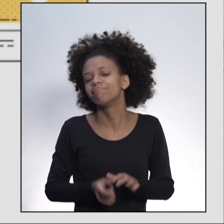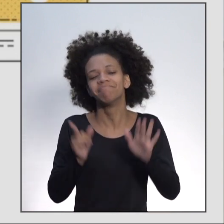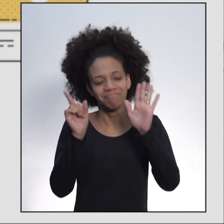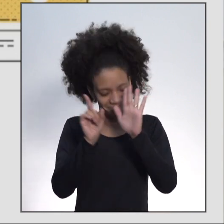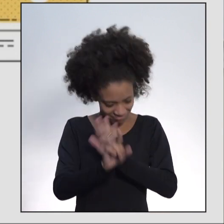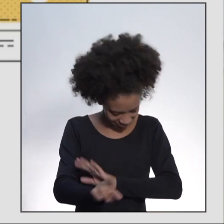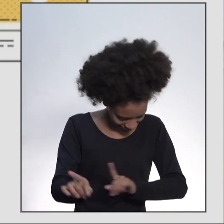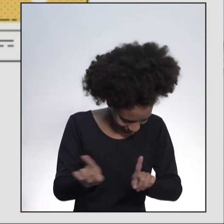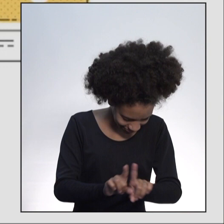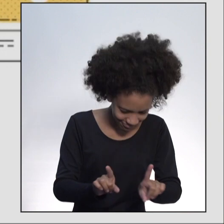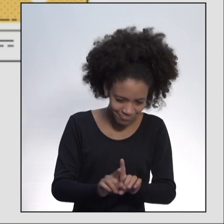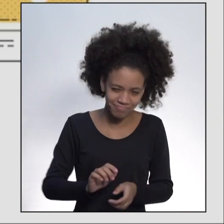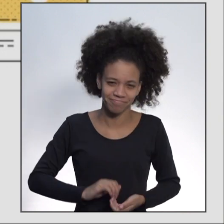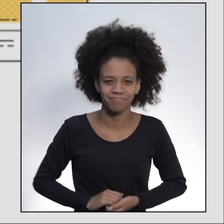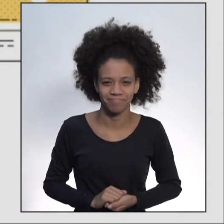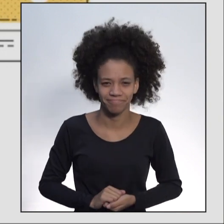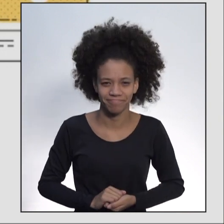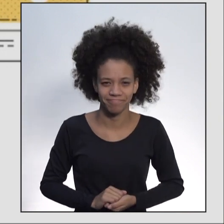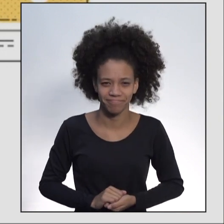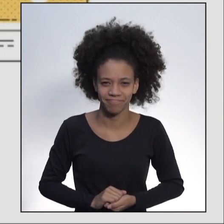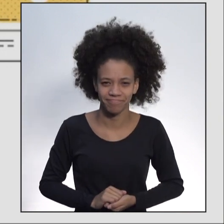essa pergunta.